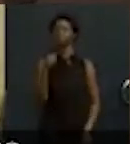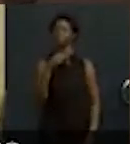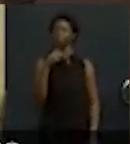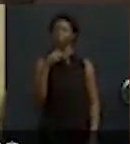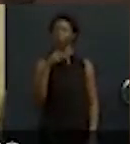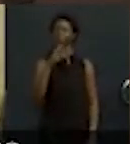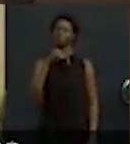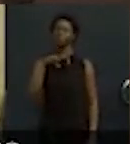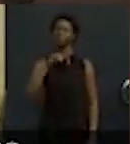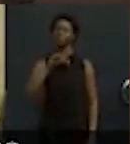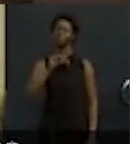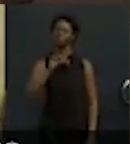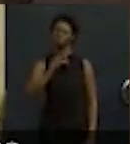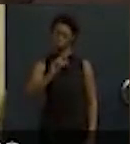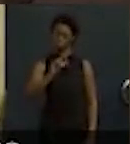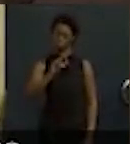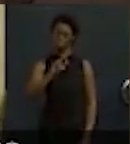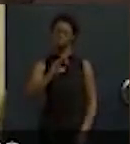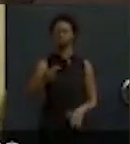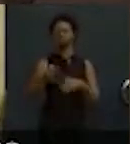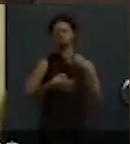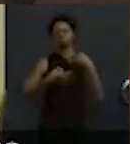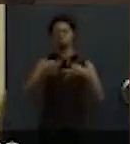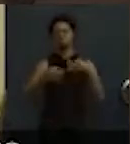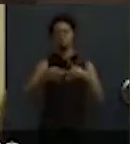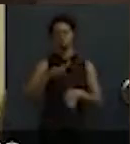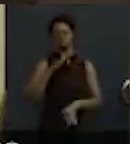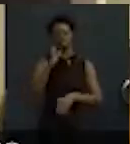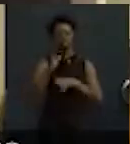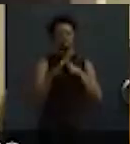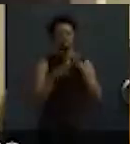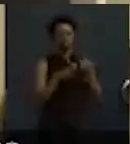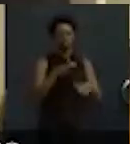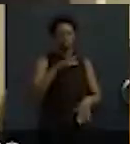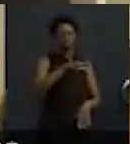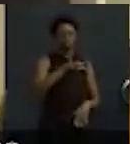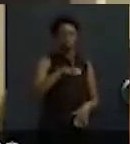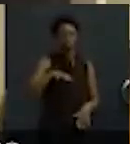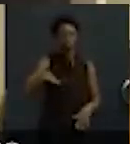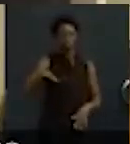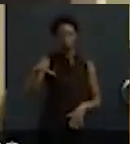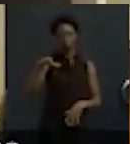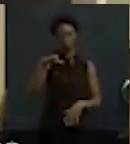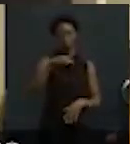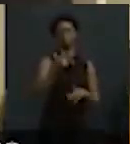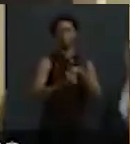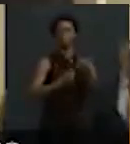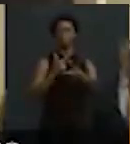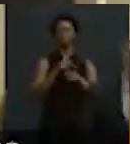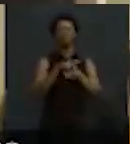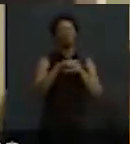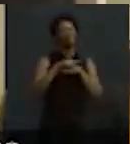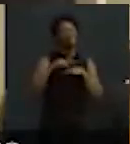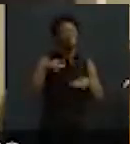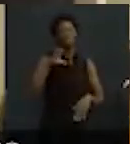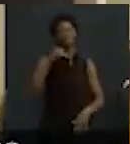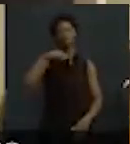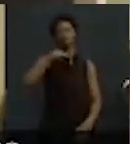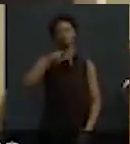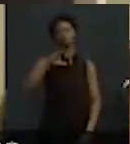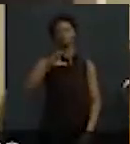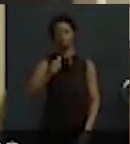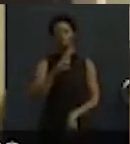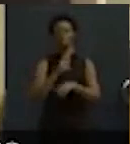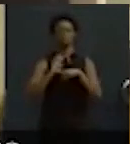justiça, passou por diversos órgãos de execução nas mais variadas comarcas deste estado.